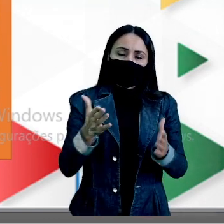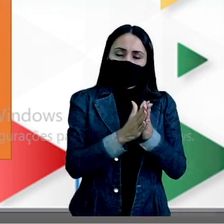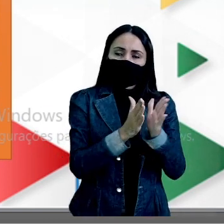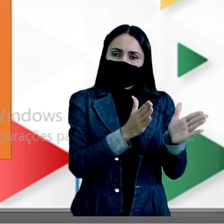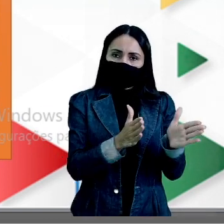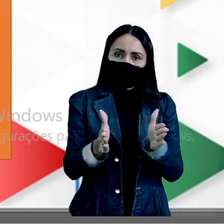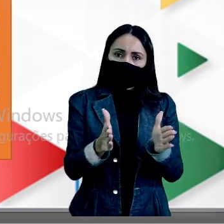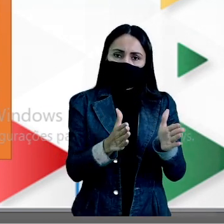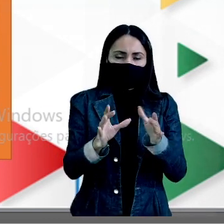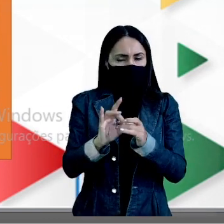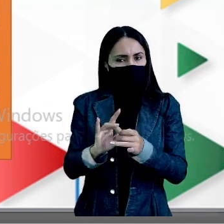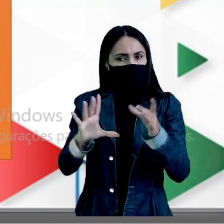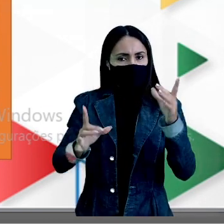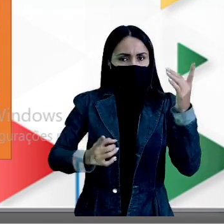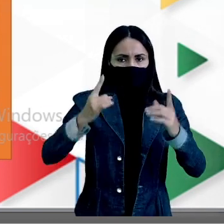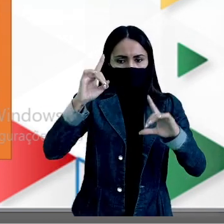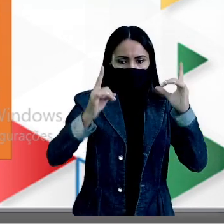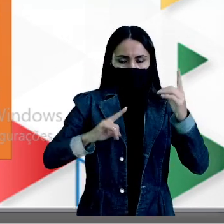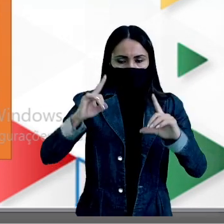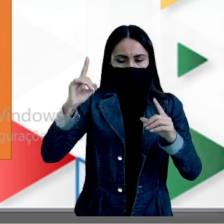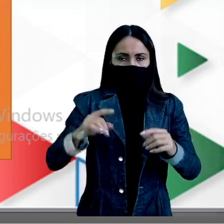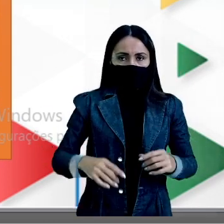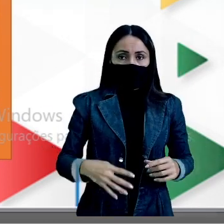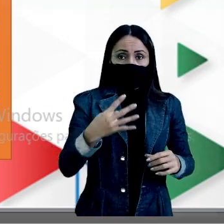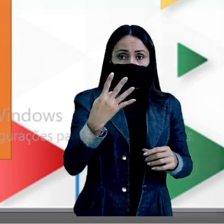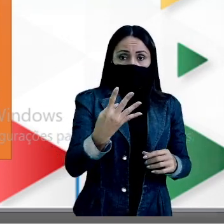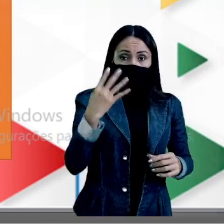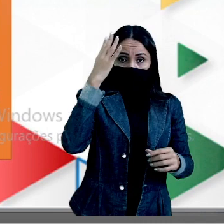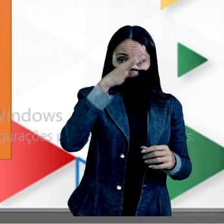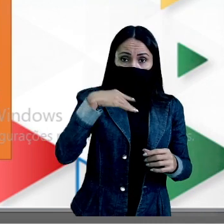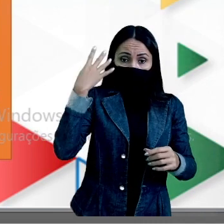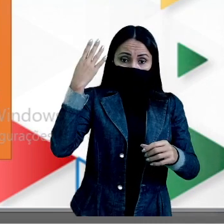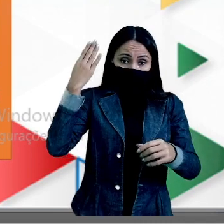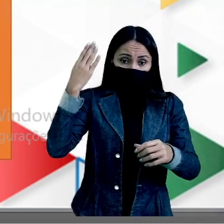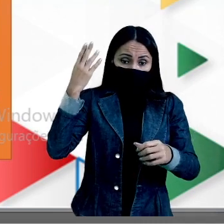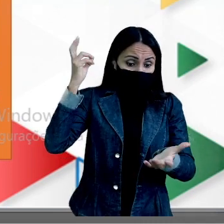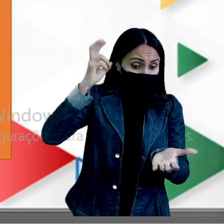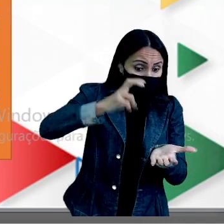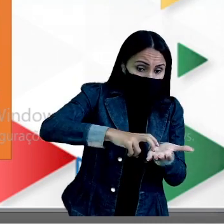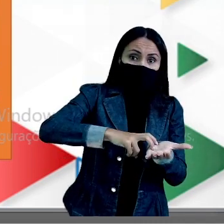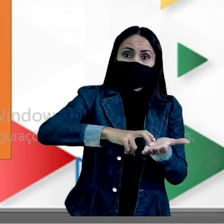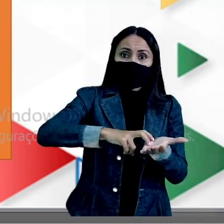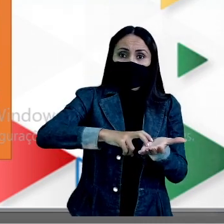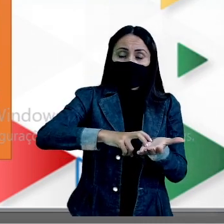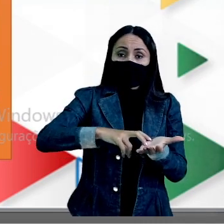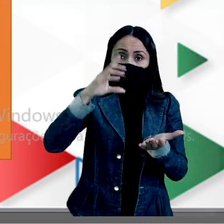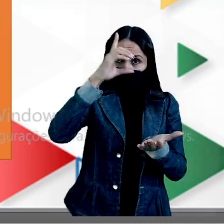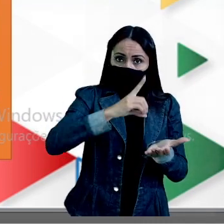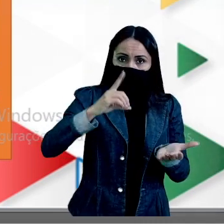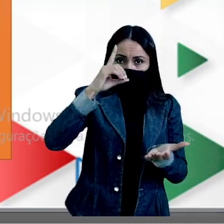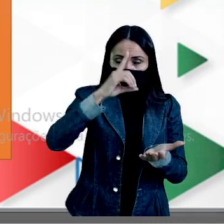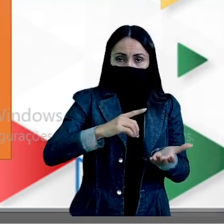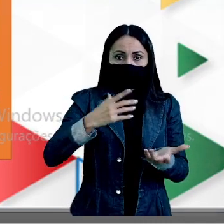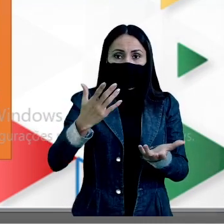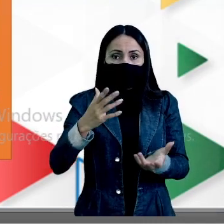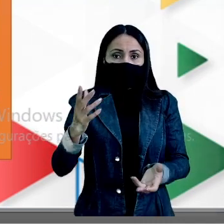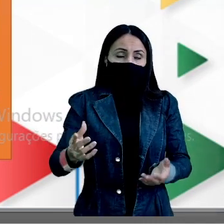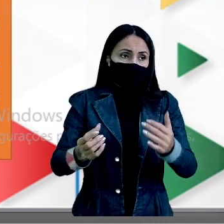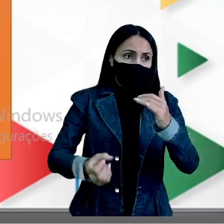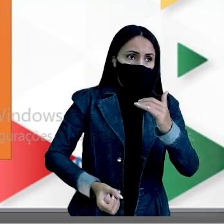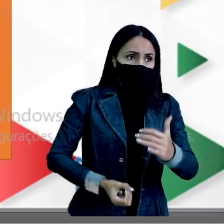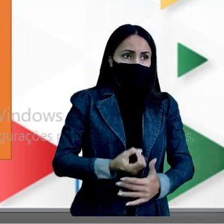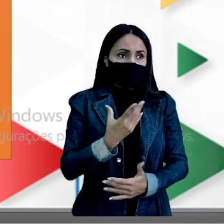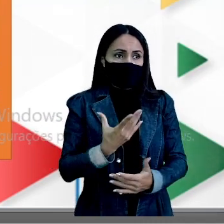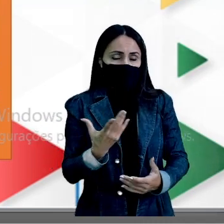abria o carnaval, saindo às 4 da manhã do domingo. Então veja, na realidade a troça do Homem da Meia-Noite nasceu por conta de uma briga